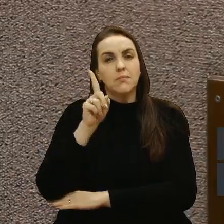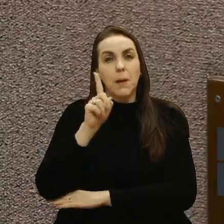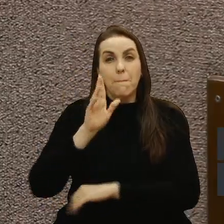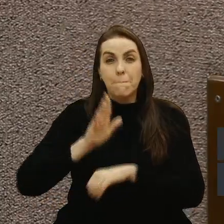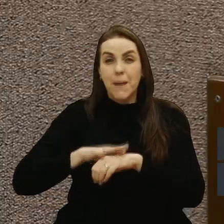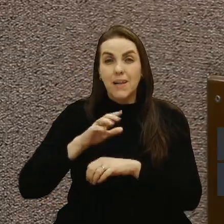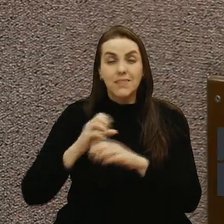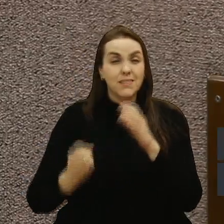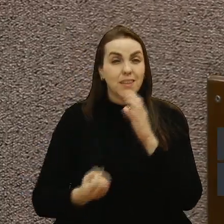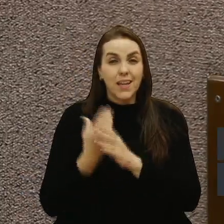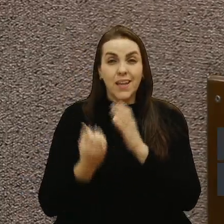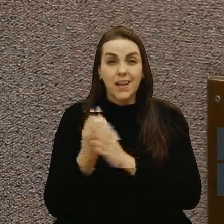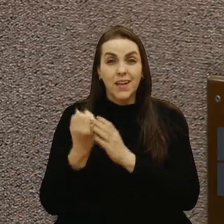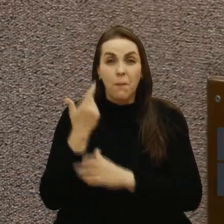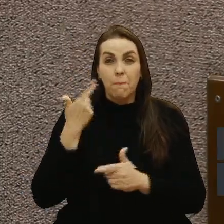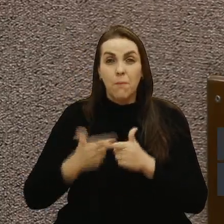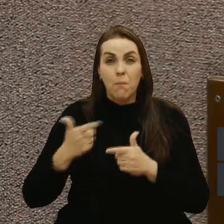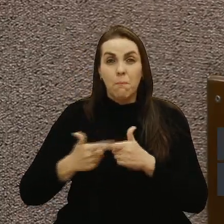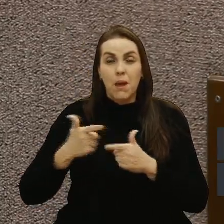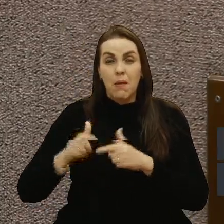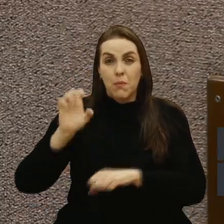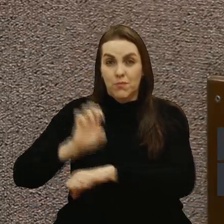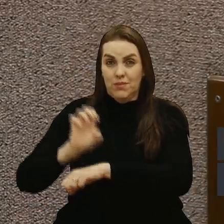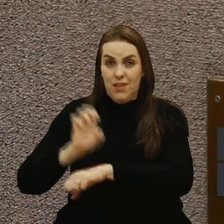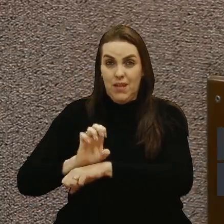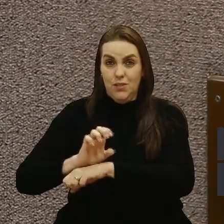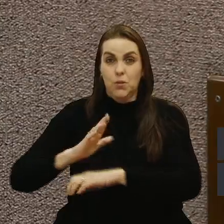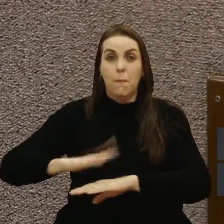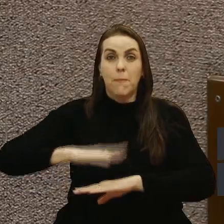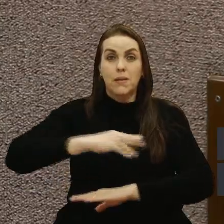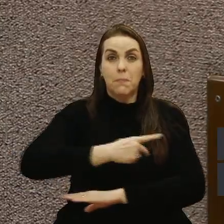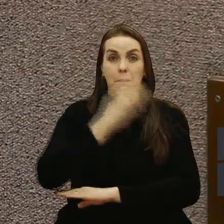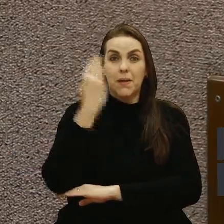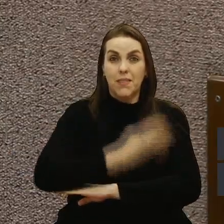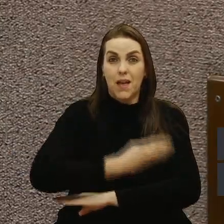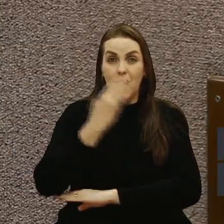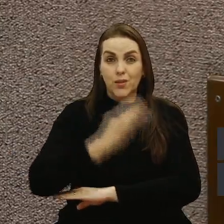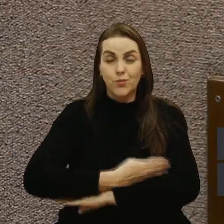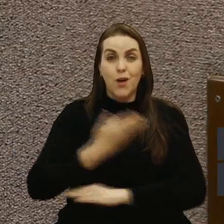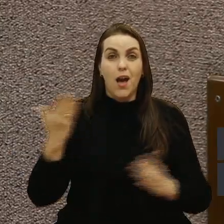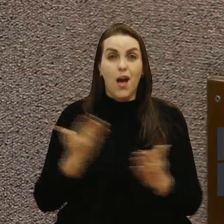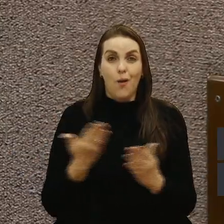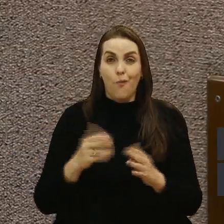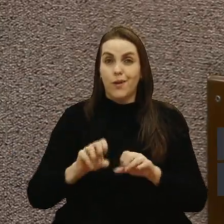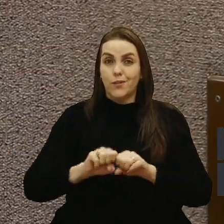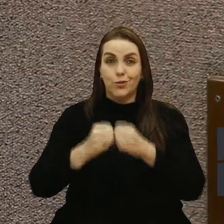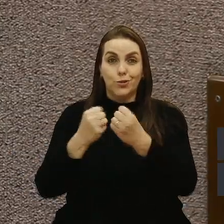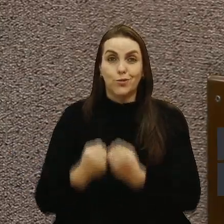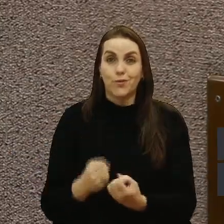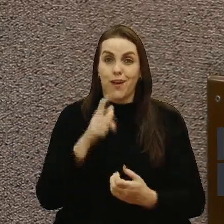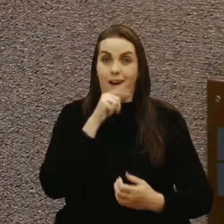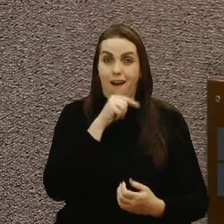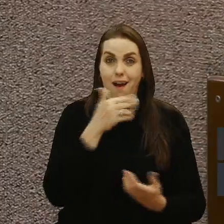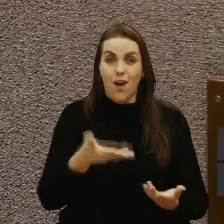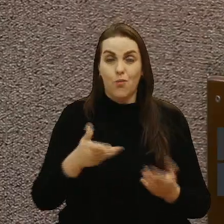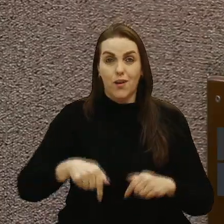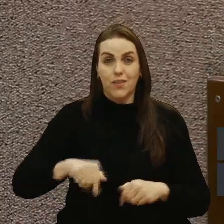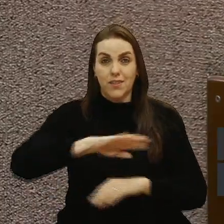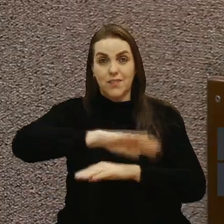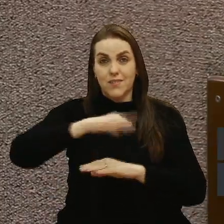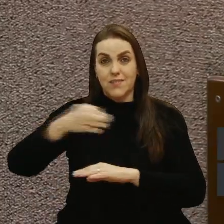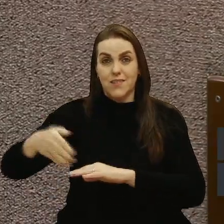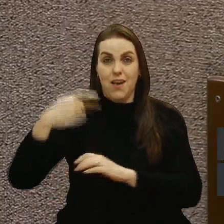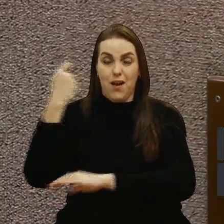nosso estado. Mais pedágios, agora querendo destruir a questão da água aqui na Serra